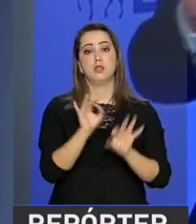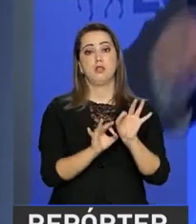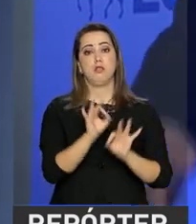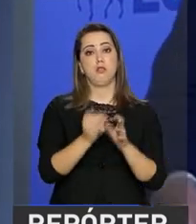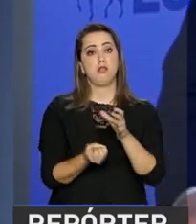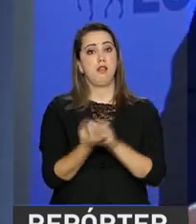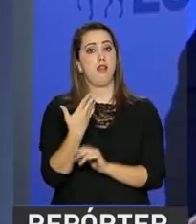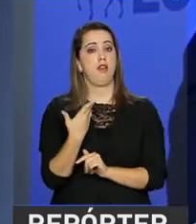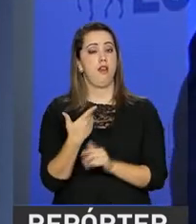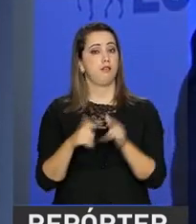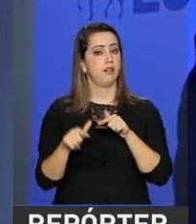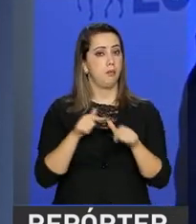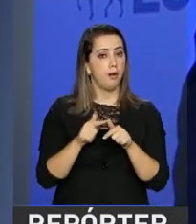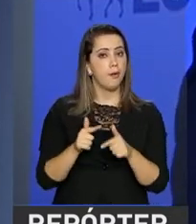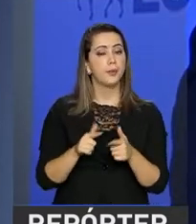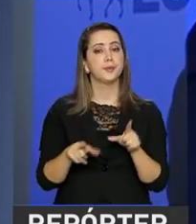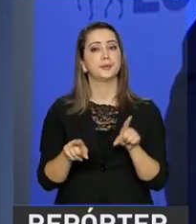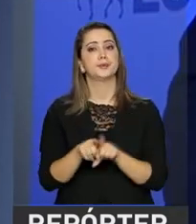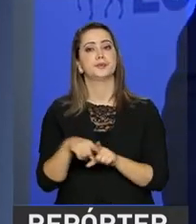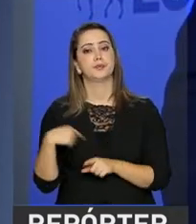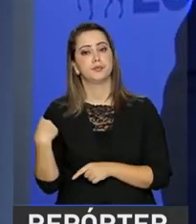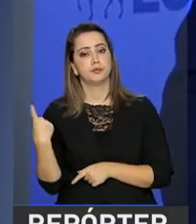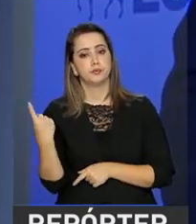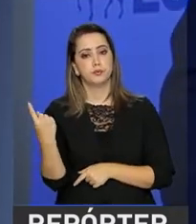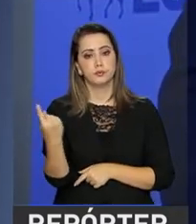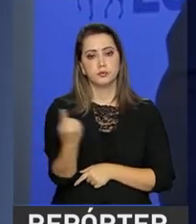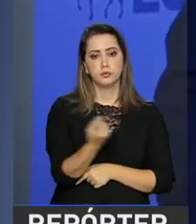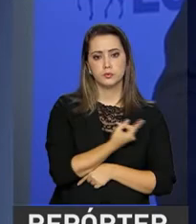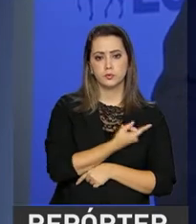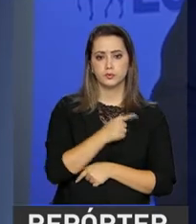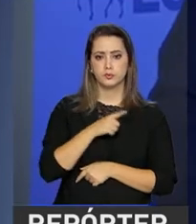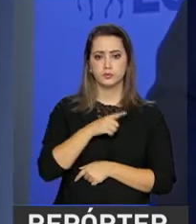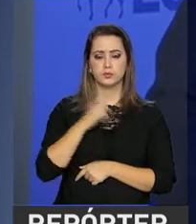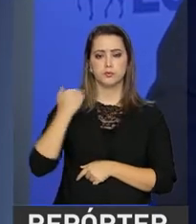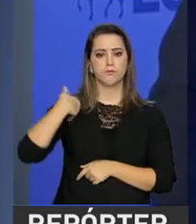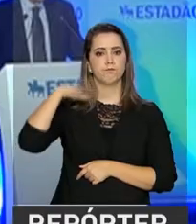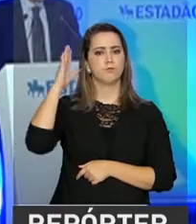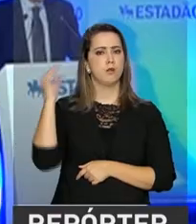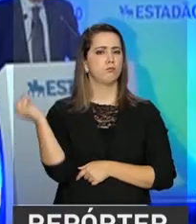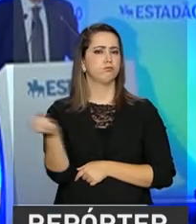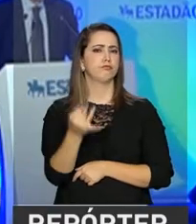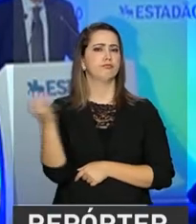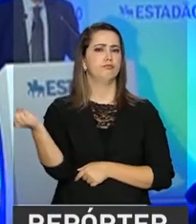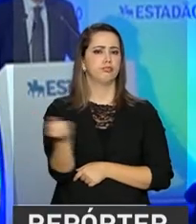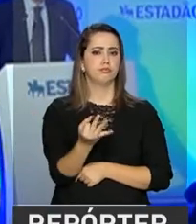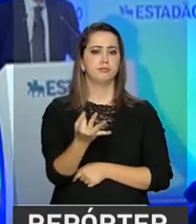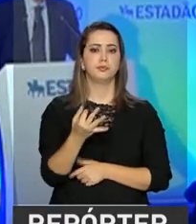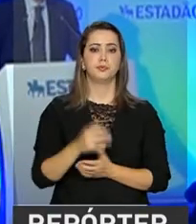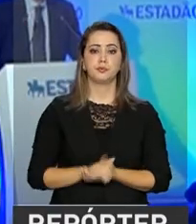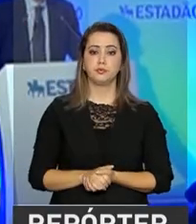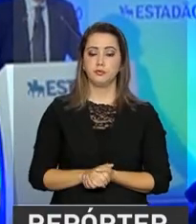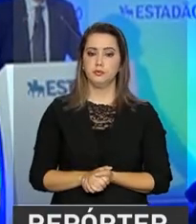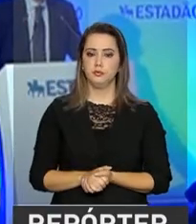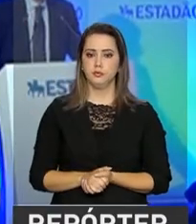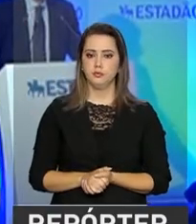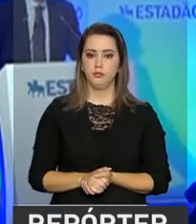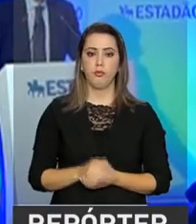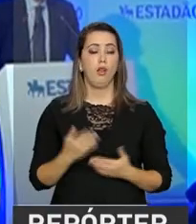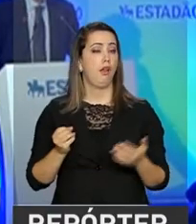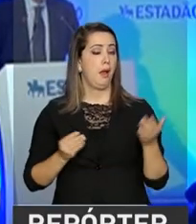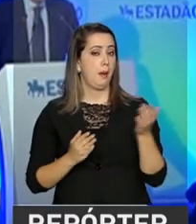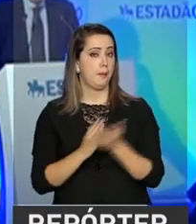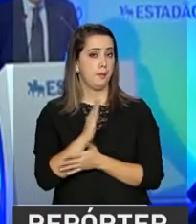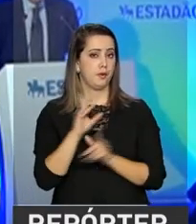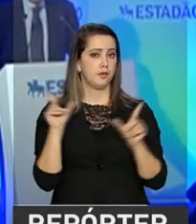empregos imediatamente nós vamos detê los com mais abundância ainda segundo o ministro a aprovação da reforma